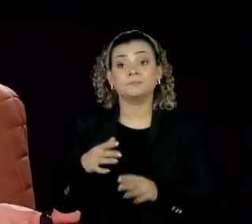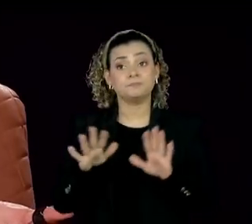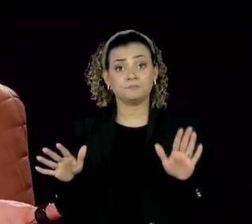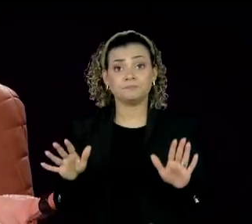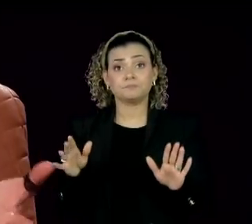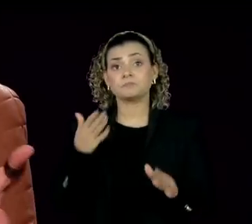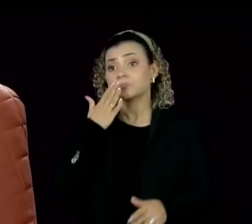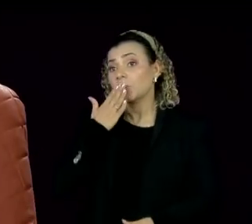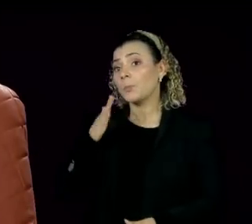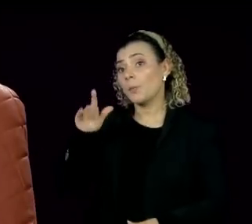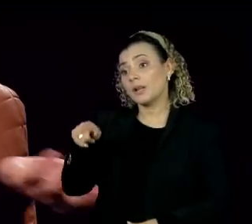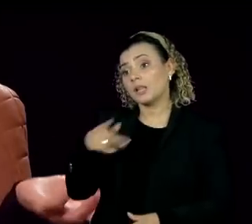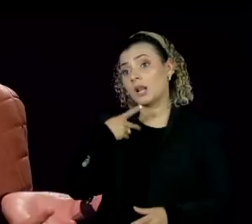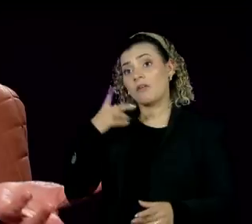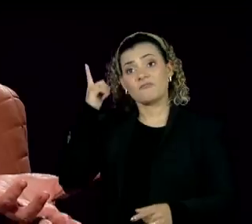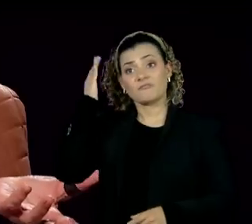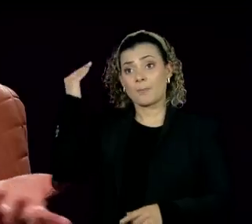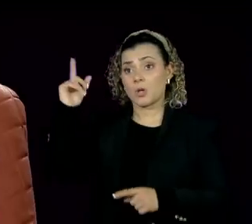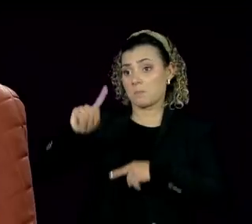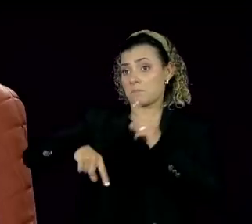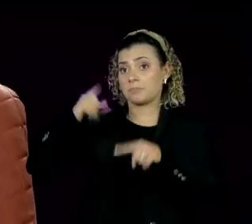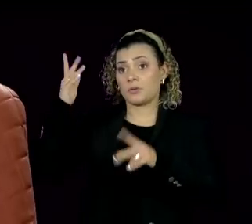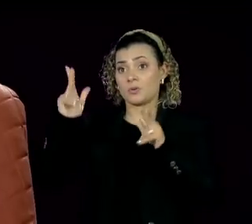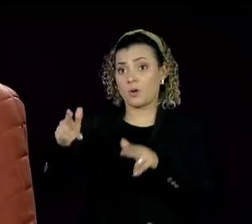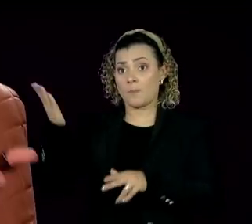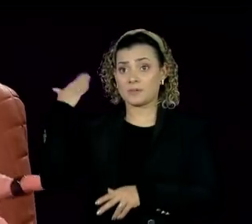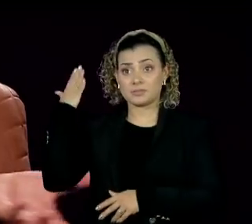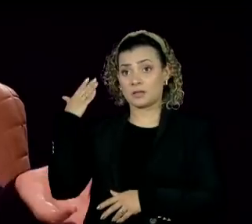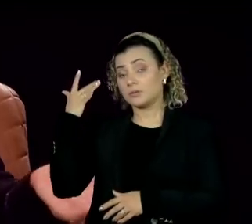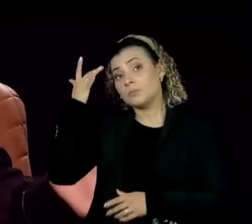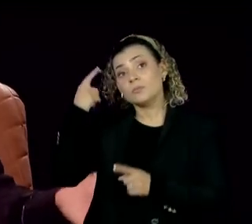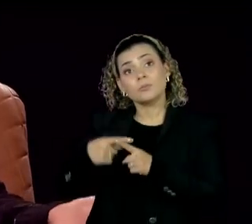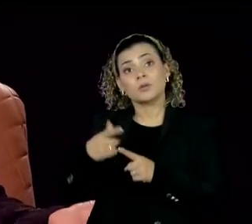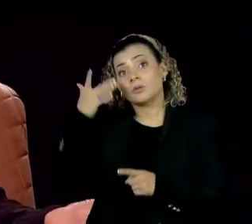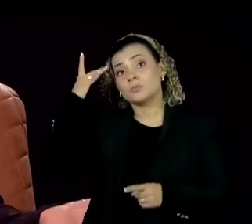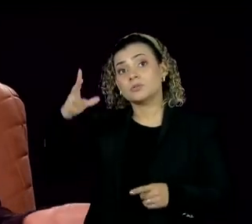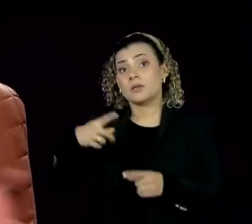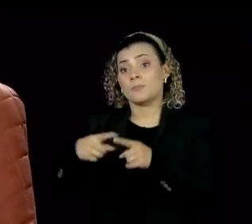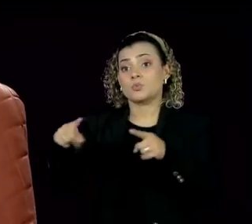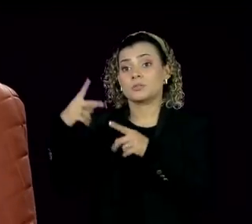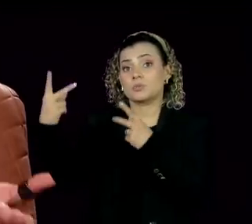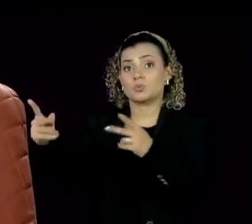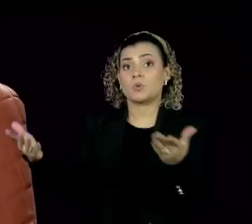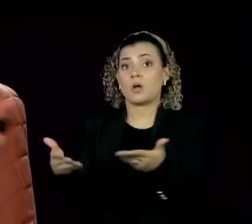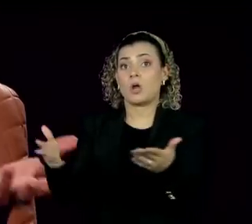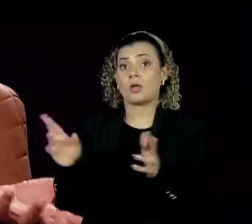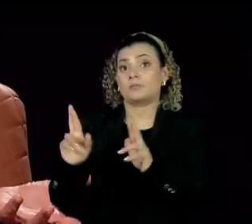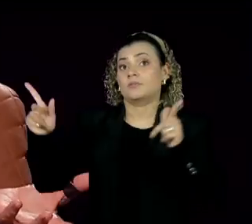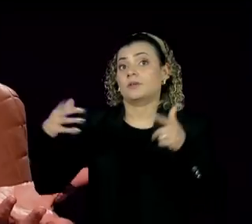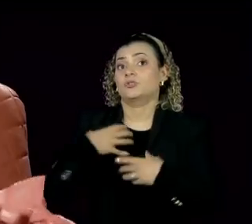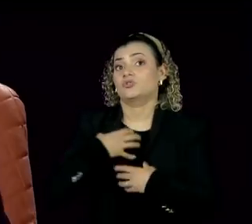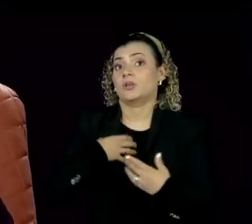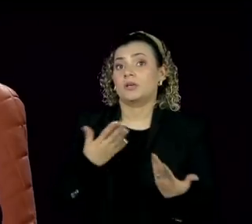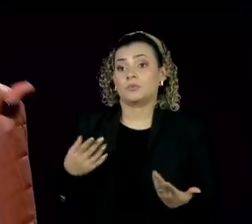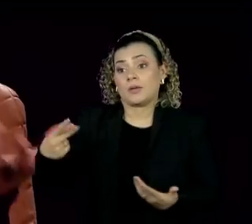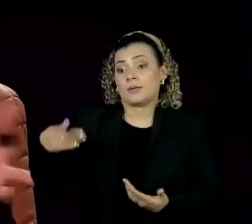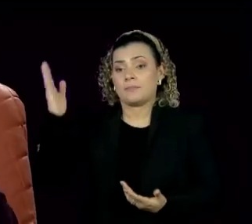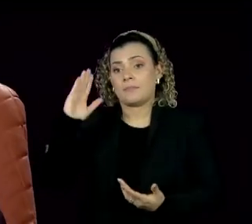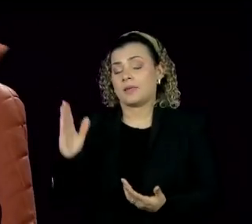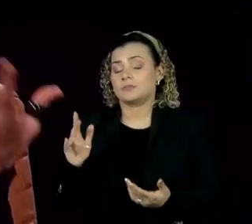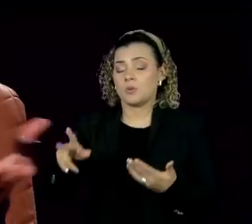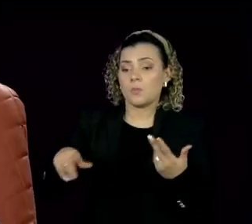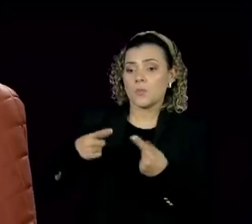posso prometer para você aquele sucesso que a Blitz fez, porque eu nem sei que som é esse que você está fazendo. Não temos esse mercado aqui dessa